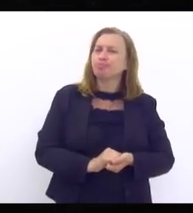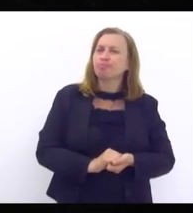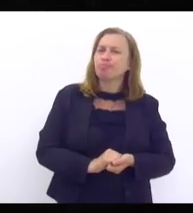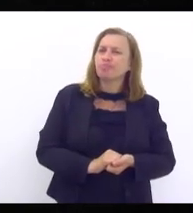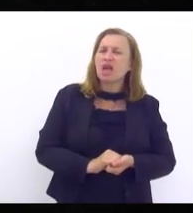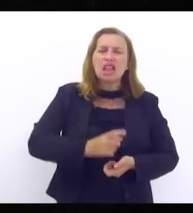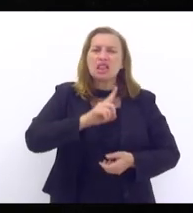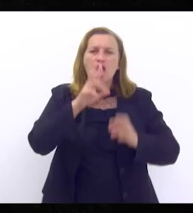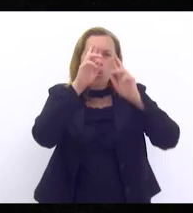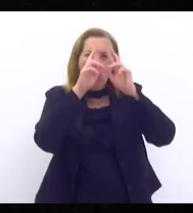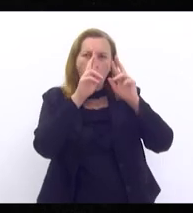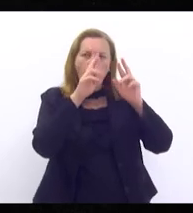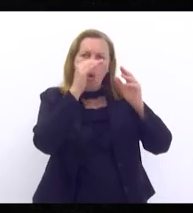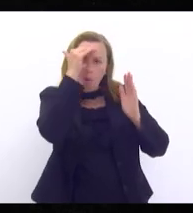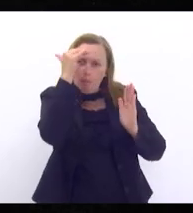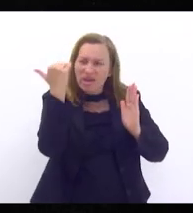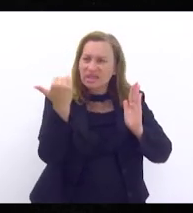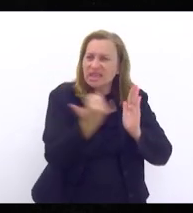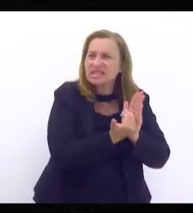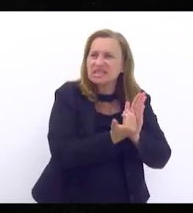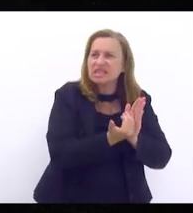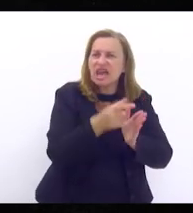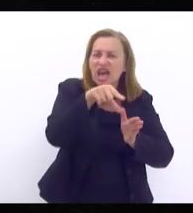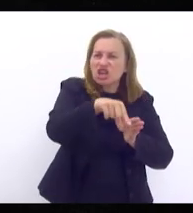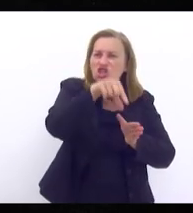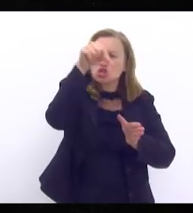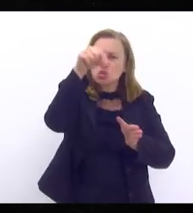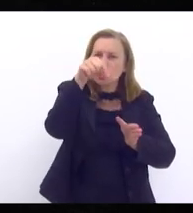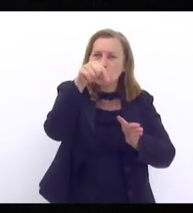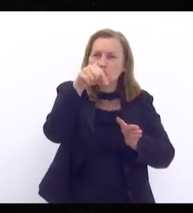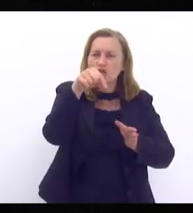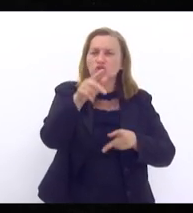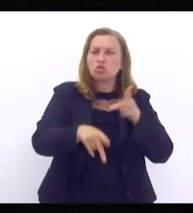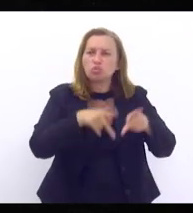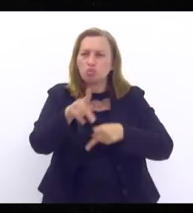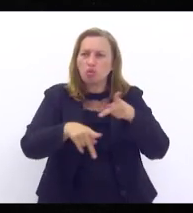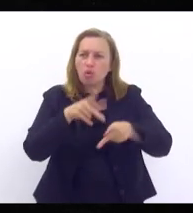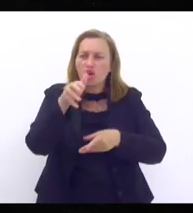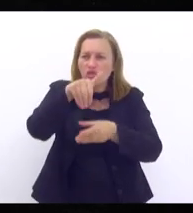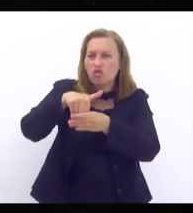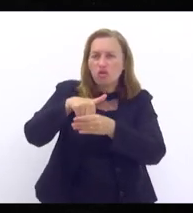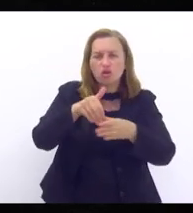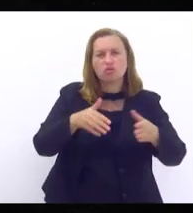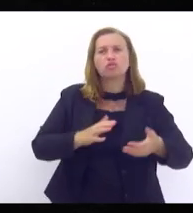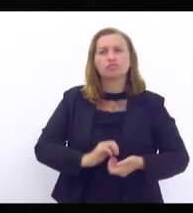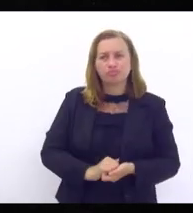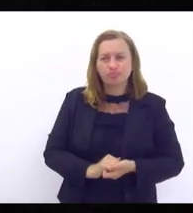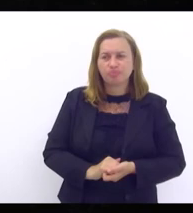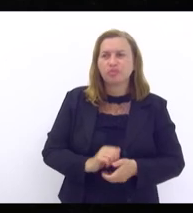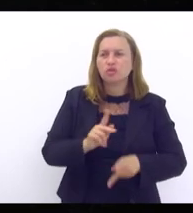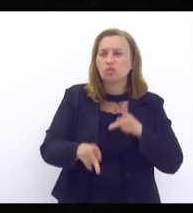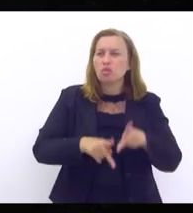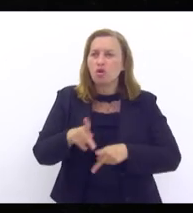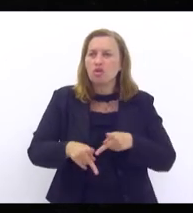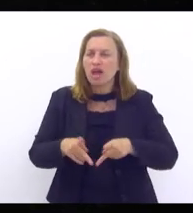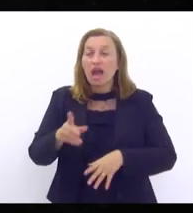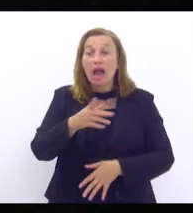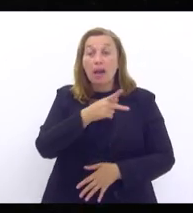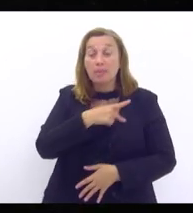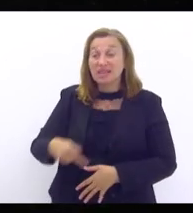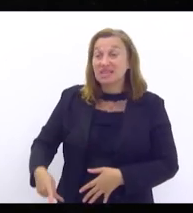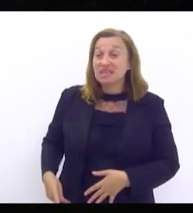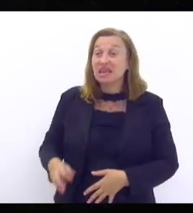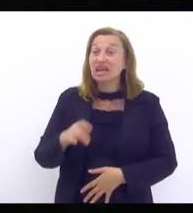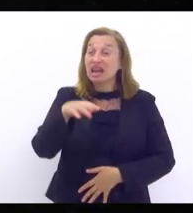não respeitar a decisão soberana da maioria do povo, voto popular. A presidenta Gleisi